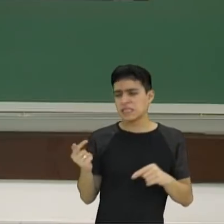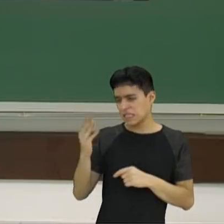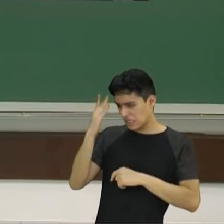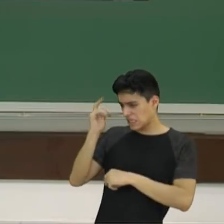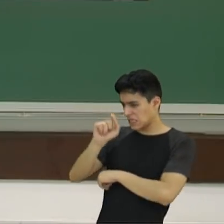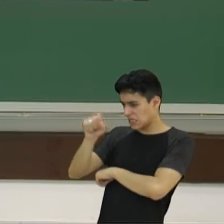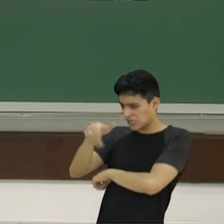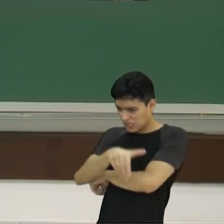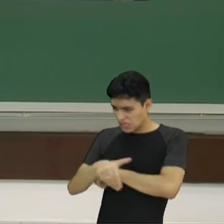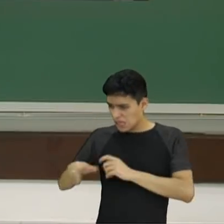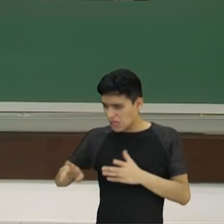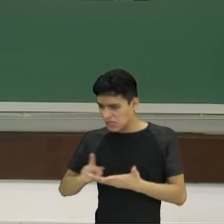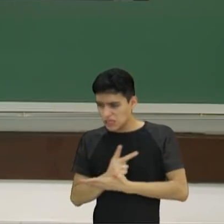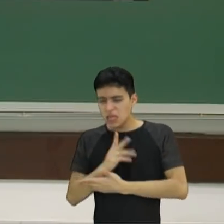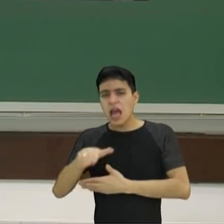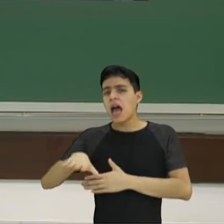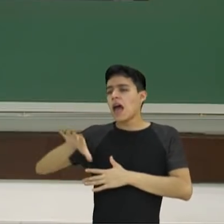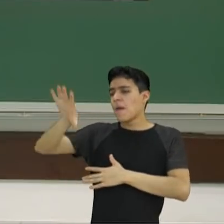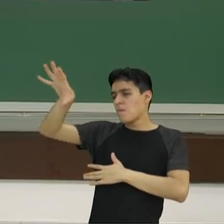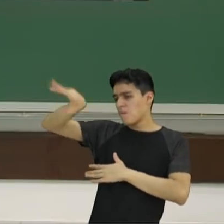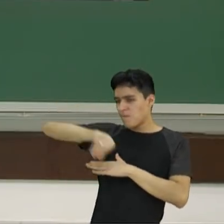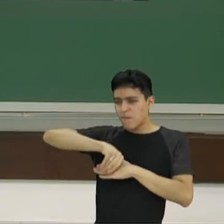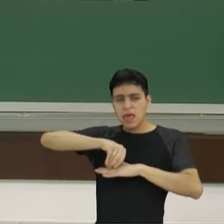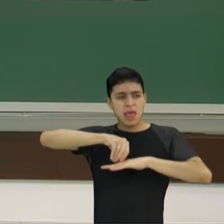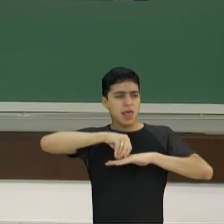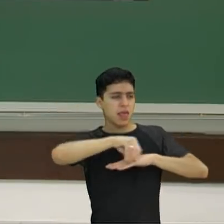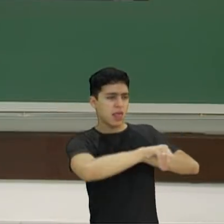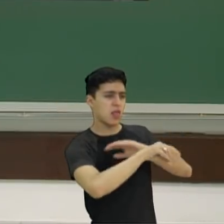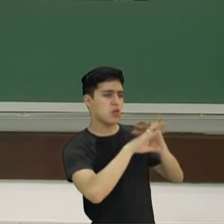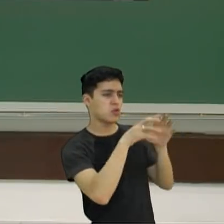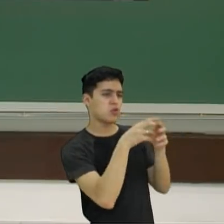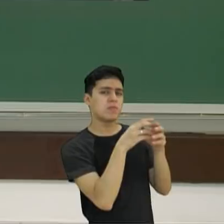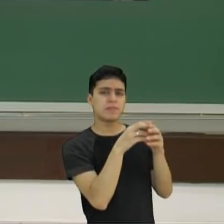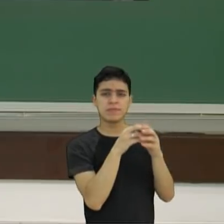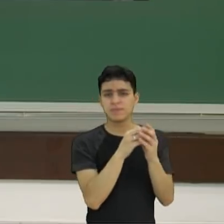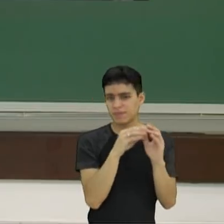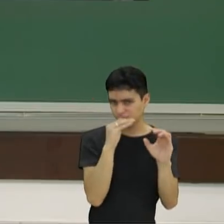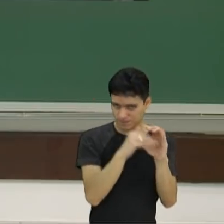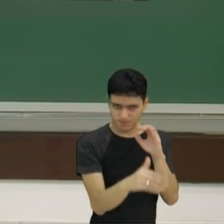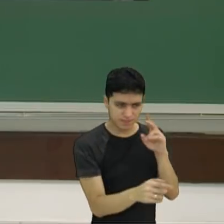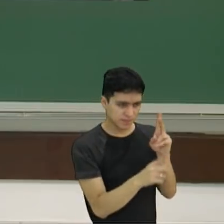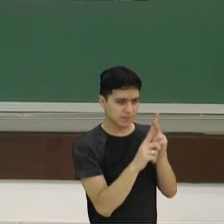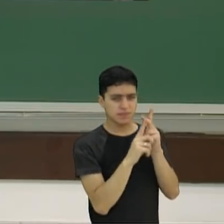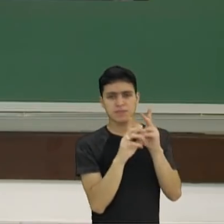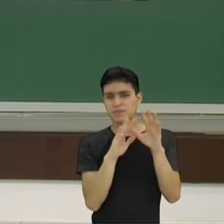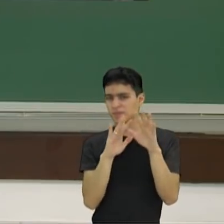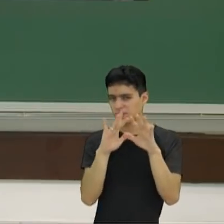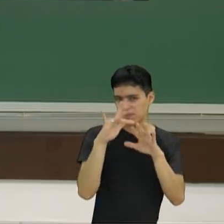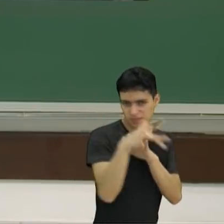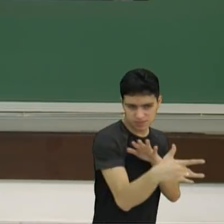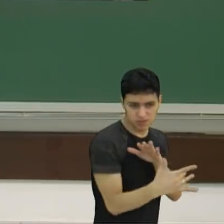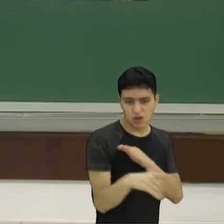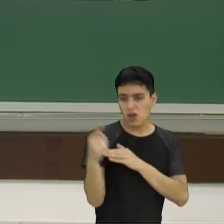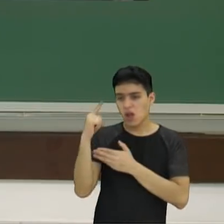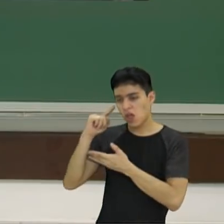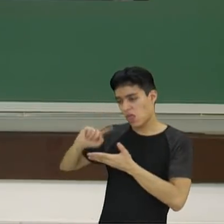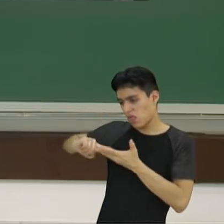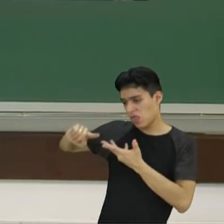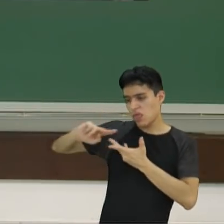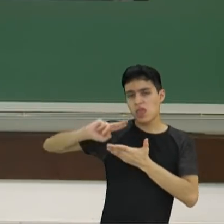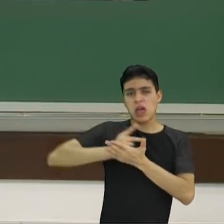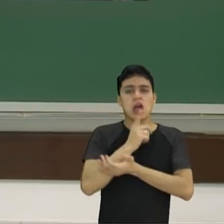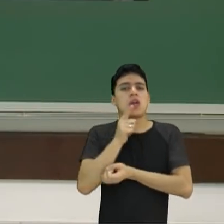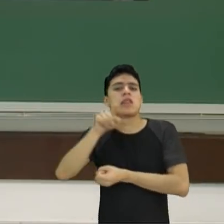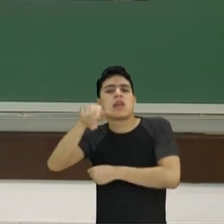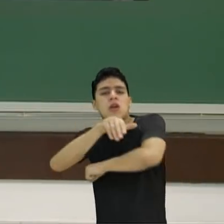seu bairro, você vai em uma rede social ou no seu grupo de mensagens e manda lá, ó, aconteceu isso aqui na rua, aconteceu